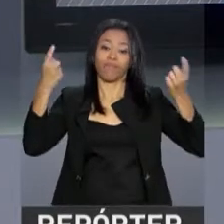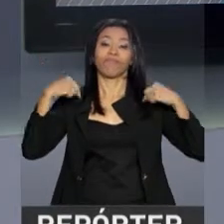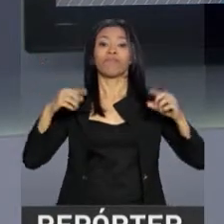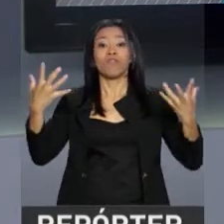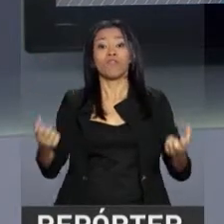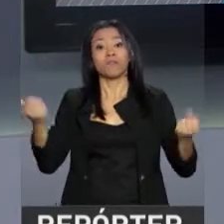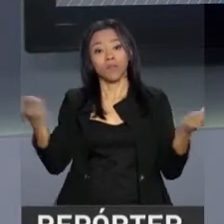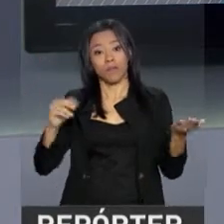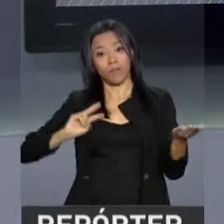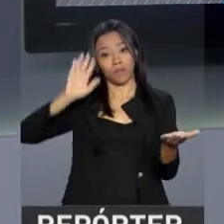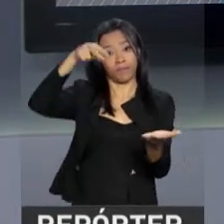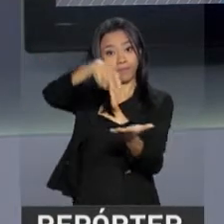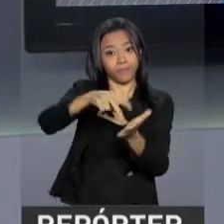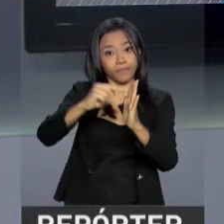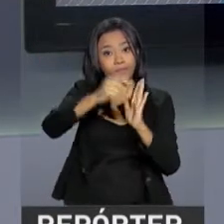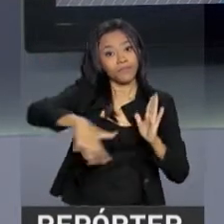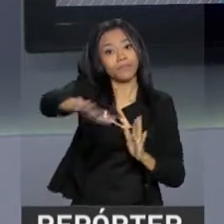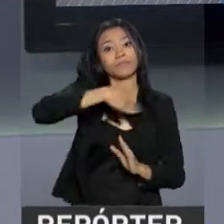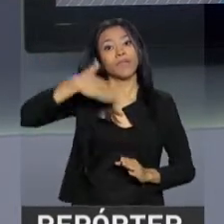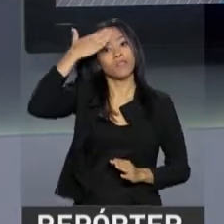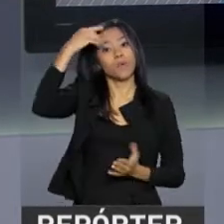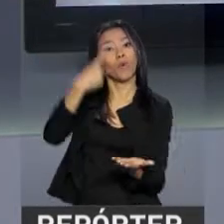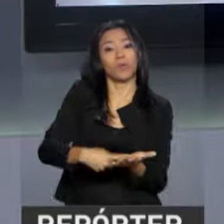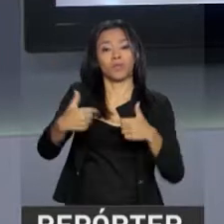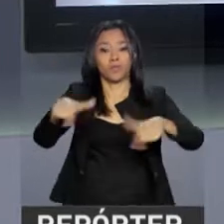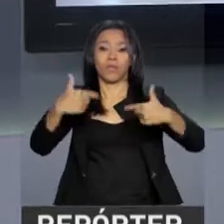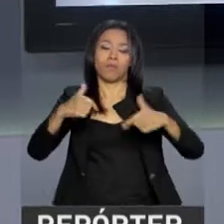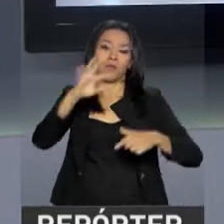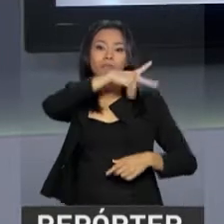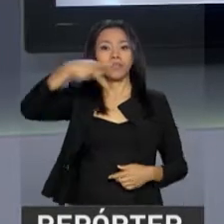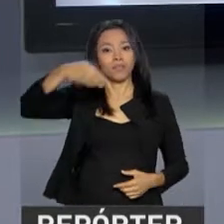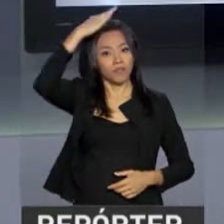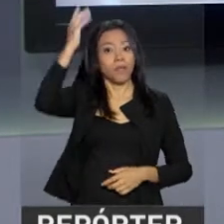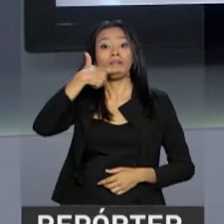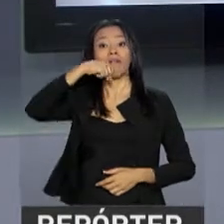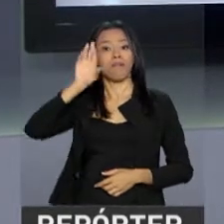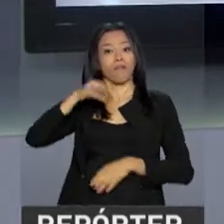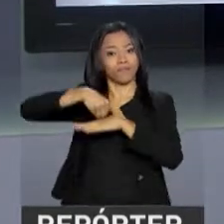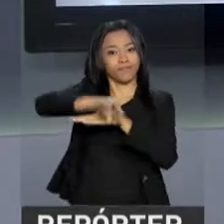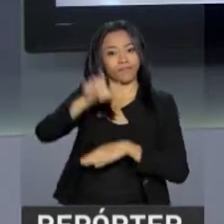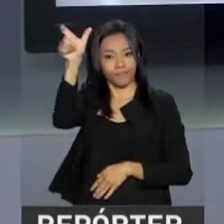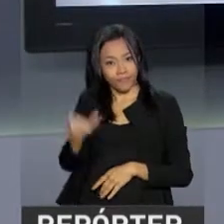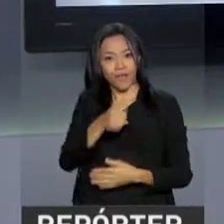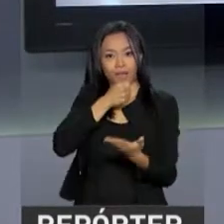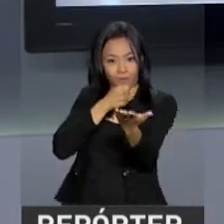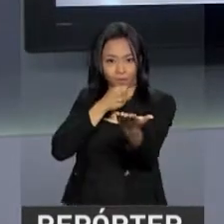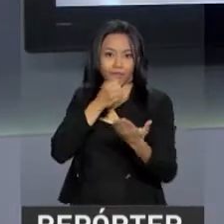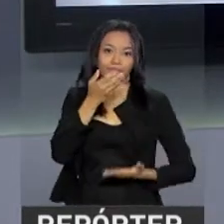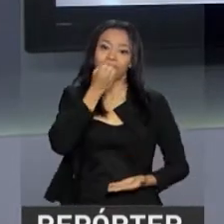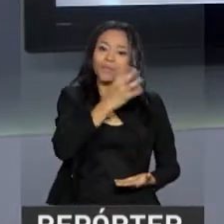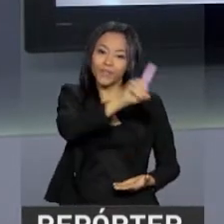palácio do planalto saber mais sobre a agenda do presidente michel temer quem traz as informações para a gente é repórter luana cara num dia luana